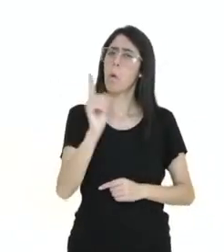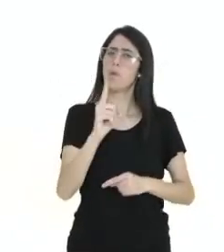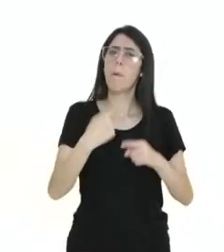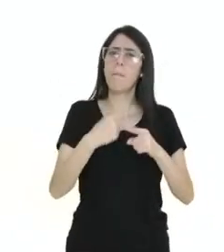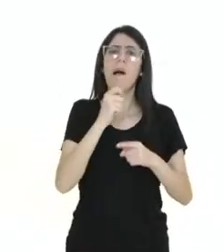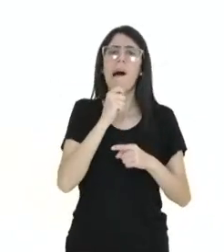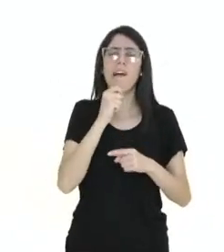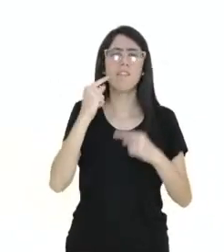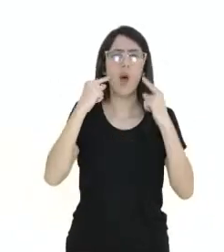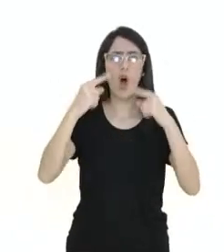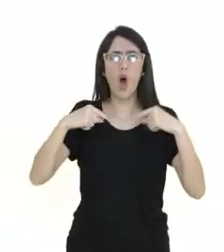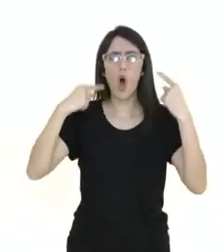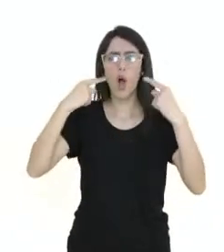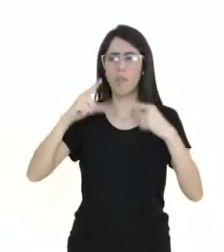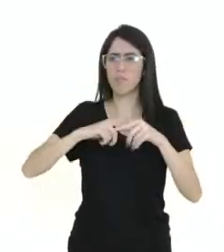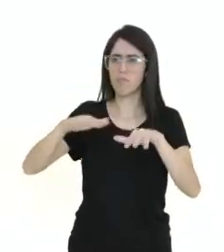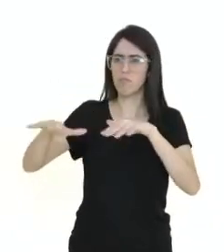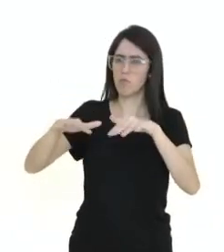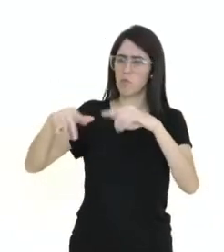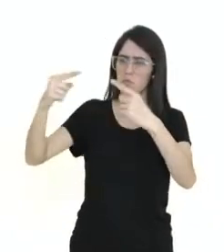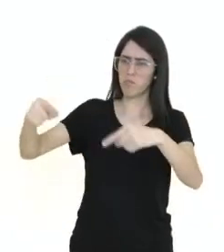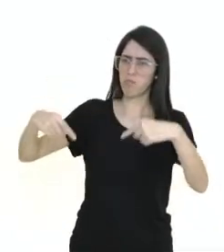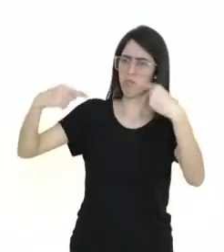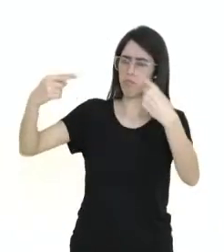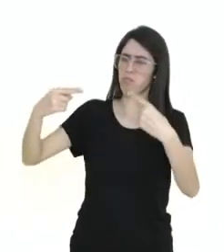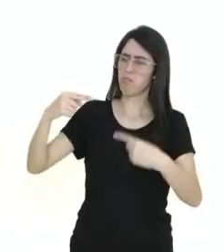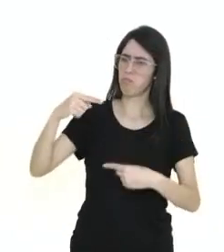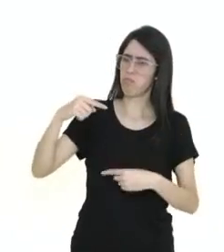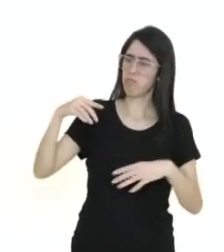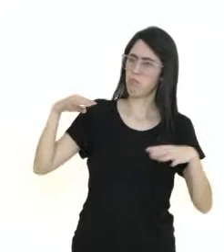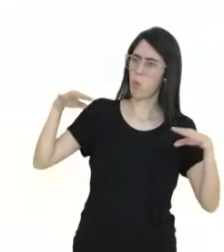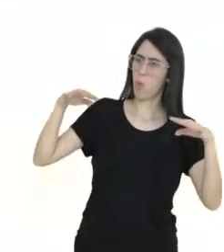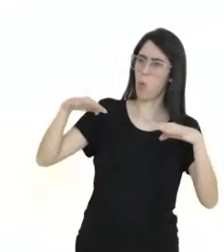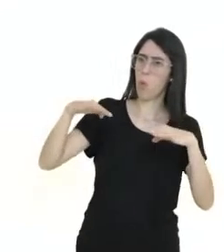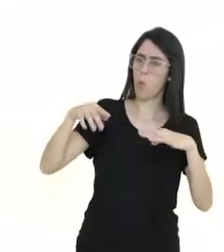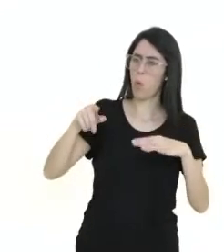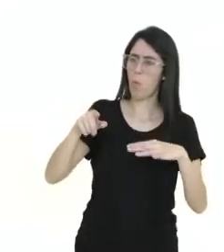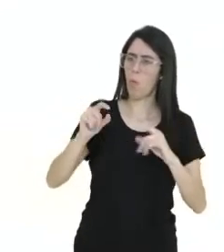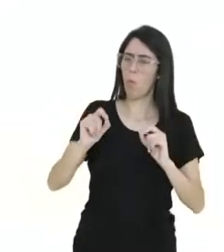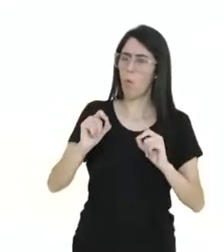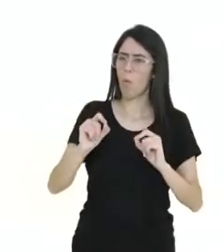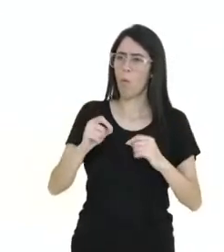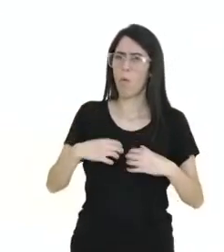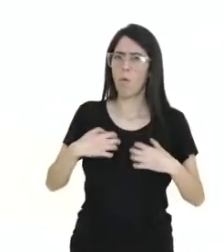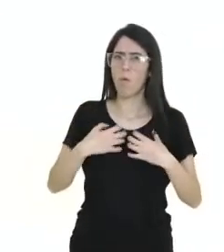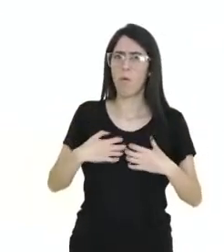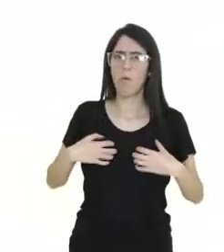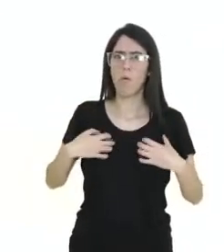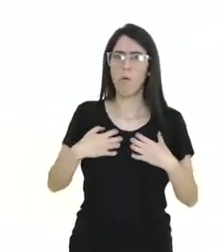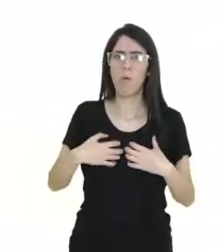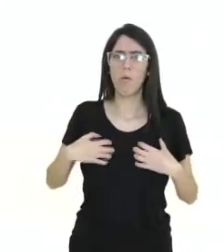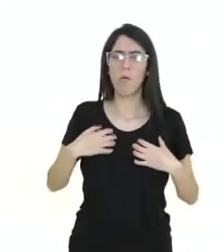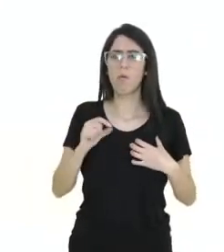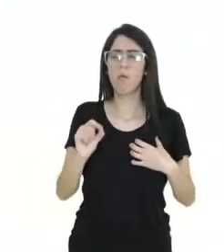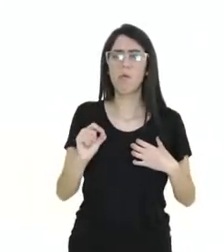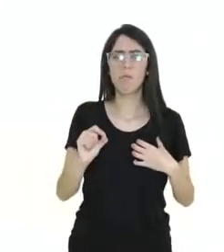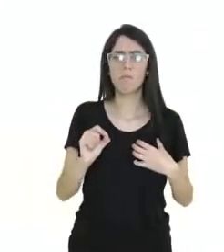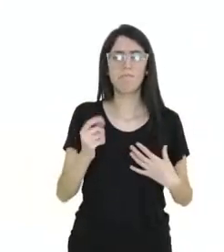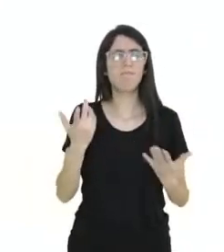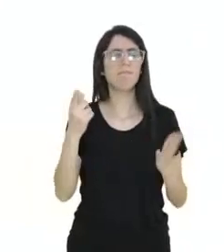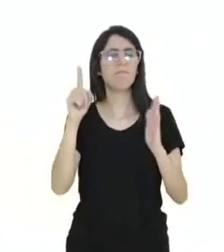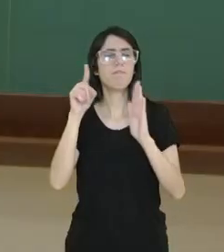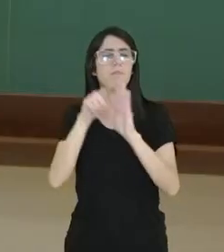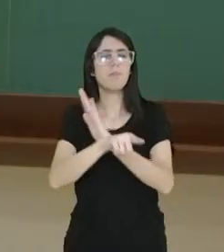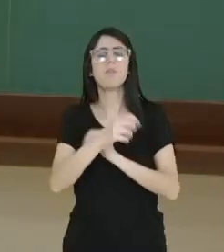rodas ainda giravam no ar, nos últimos transes de uma teimosa agonia. A perguntinha que eu quero fazer para você é: